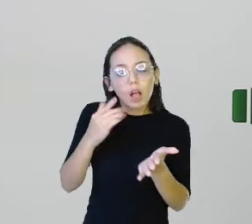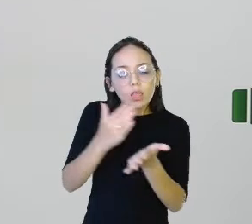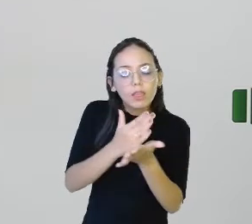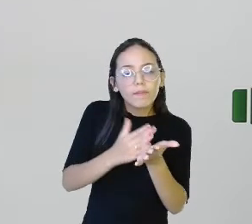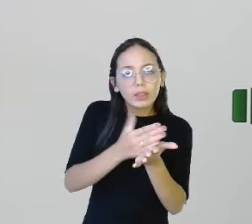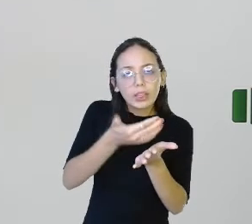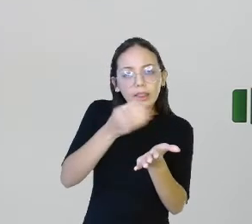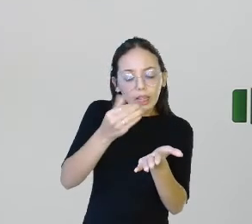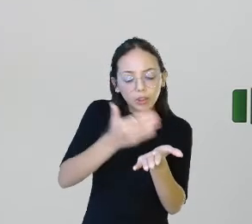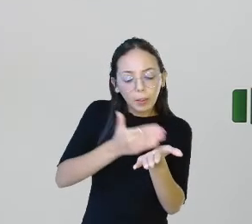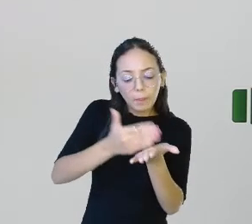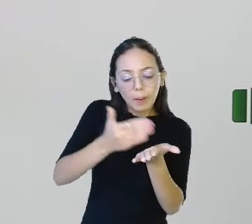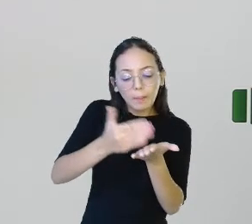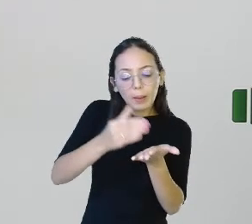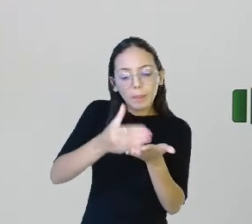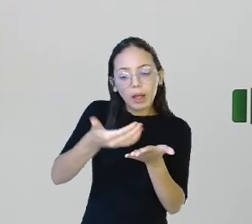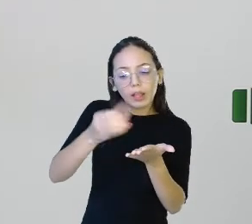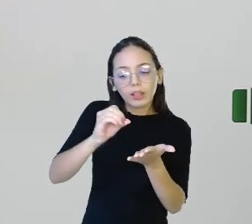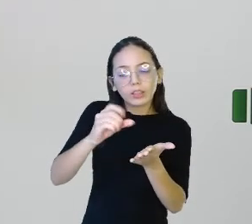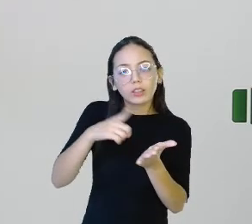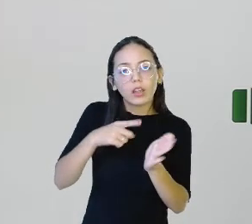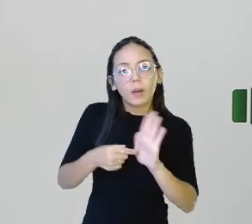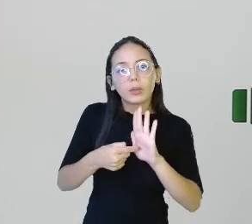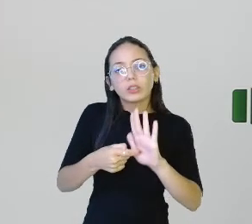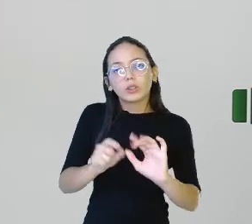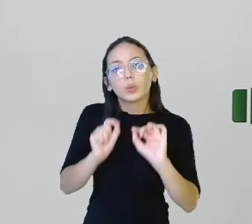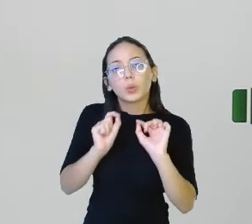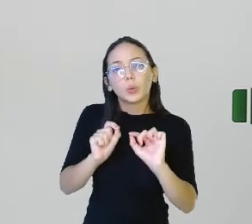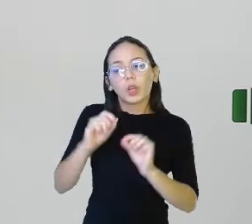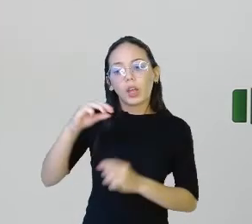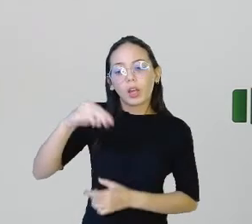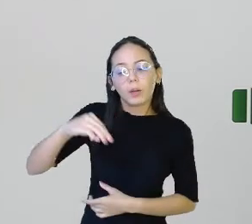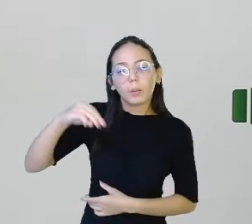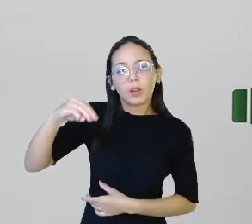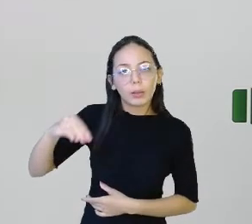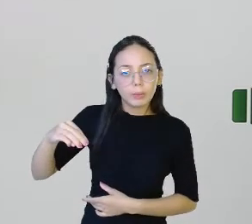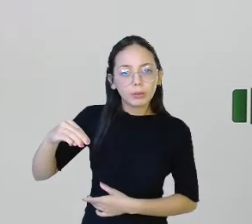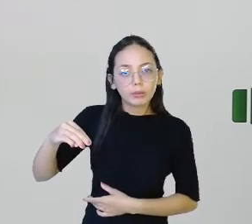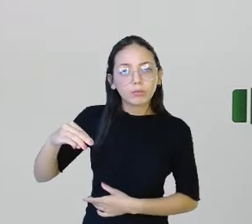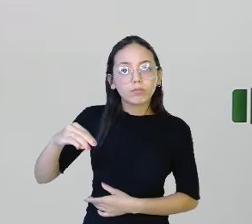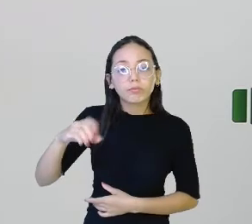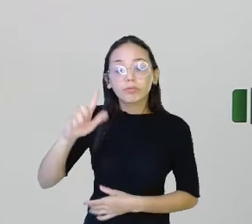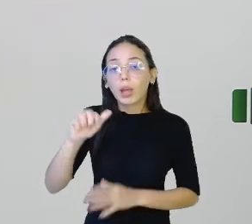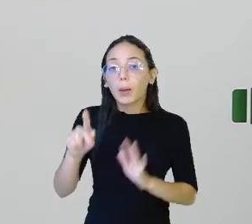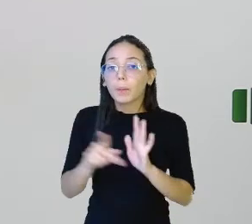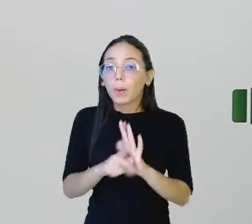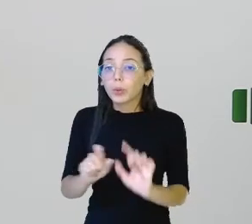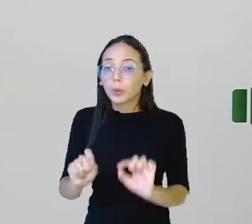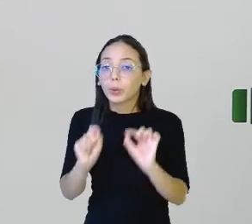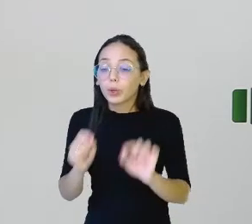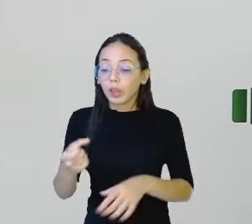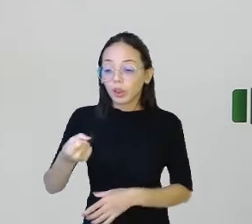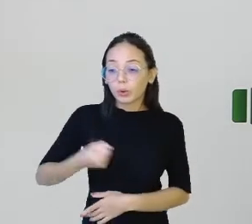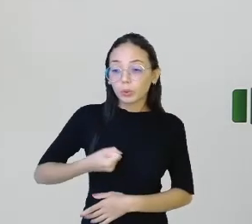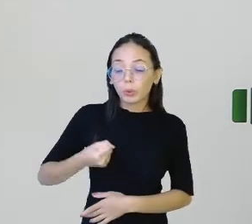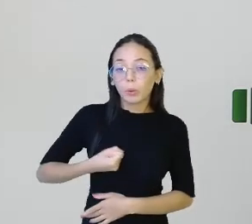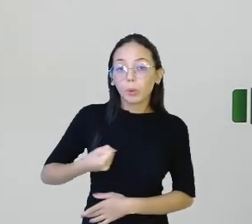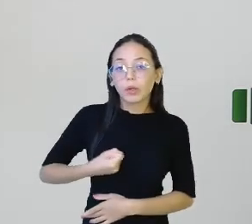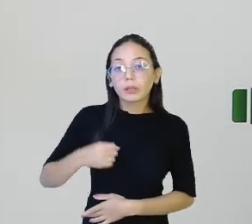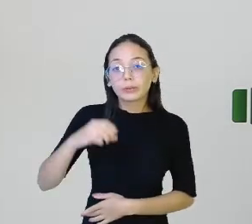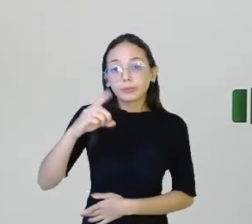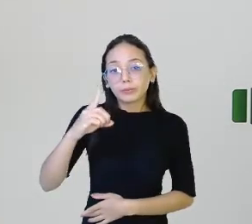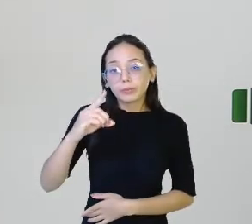10 partes, temos a representação dos milímetros, correspondendo aos números decimais. Foi o que